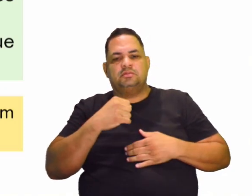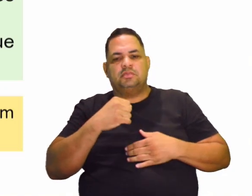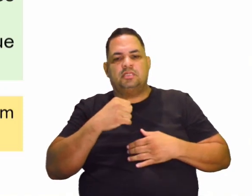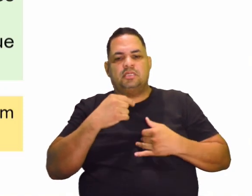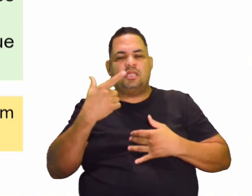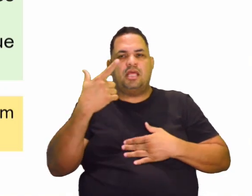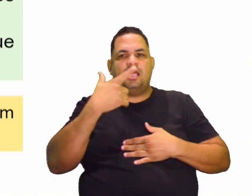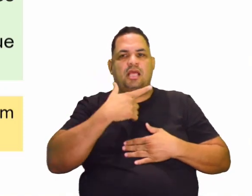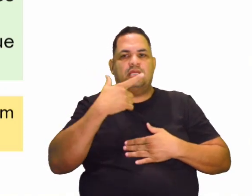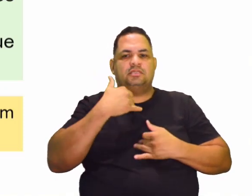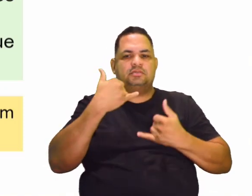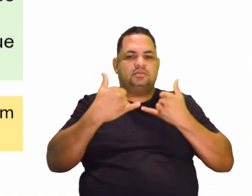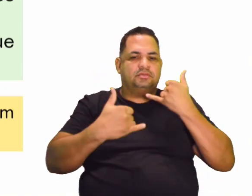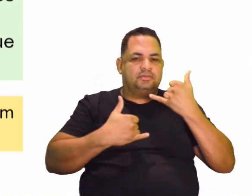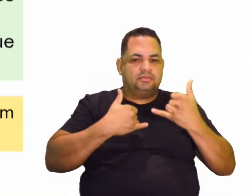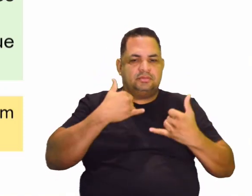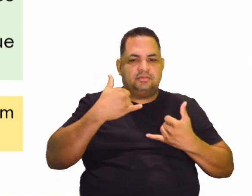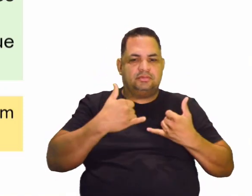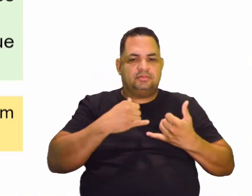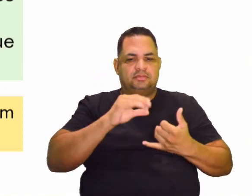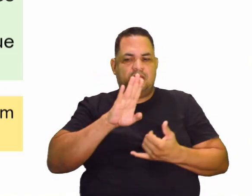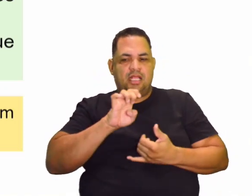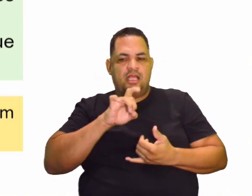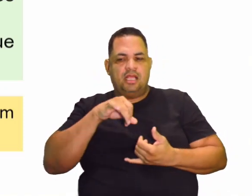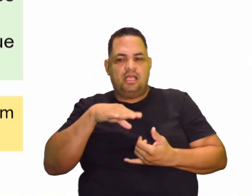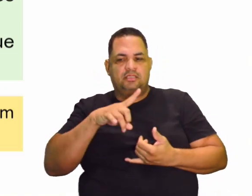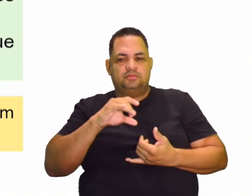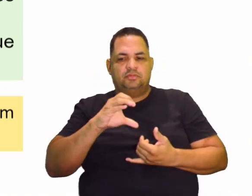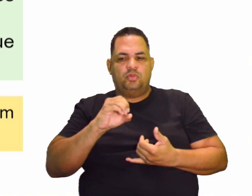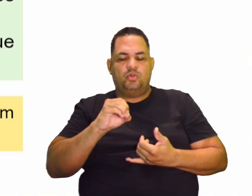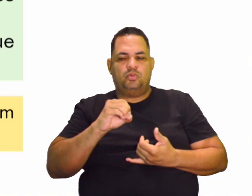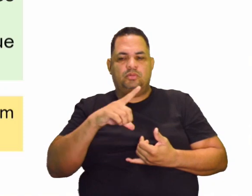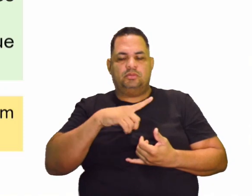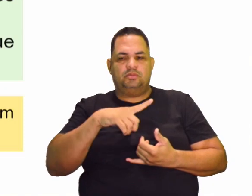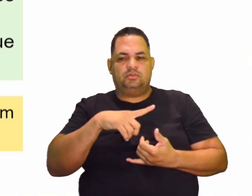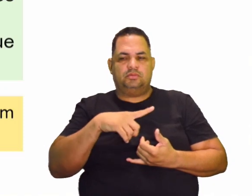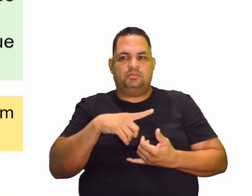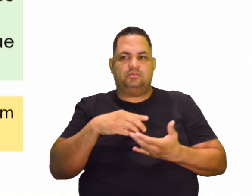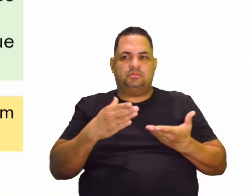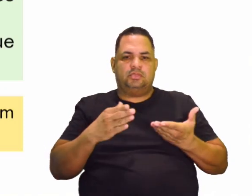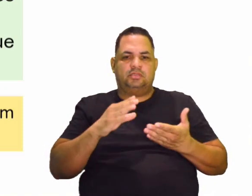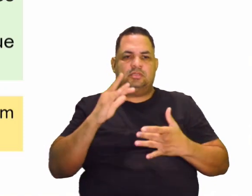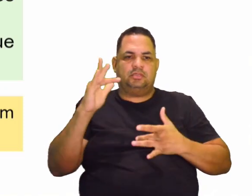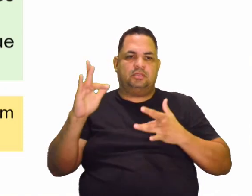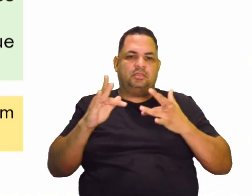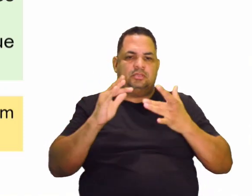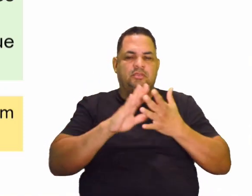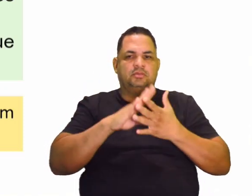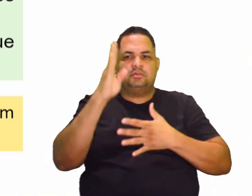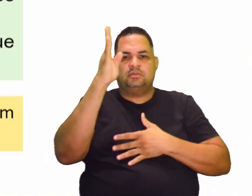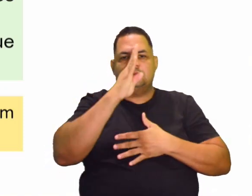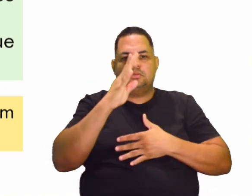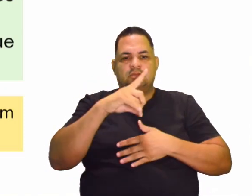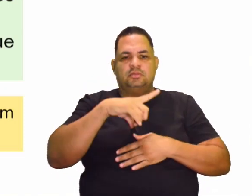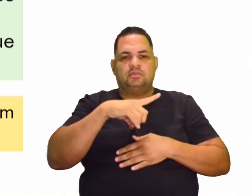que é sarcasmo, né, mas havia, um tempo aí mais clássico do Brasil, havia muitos